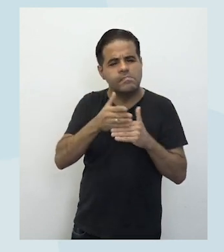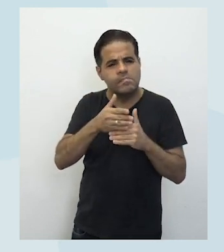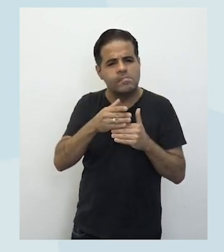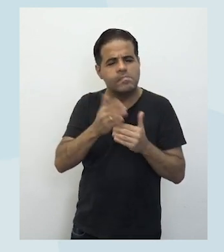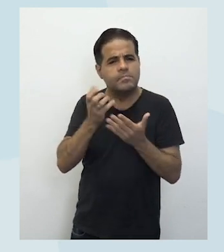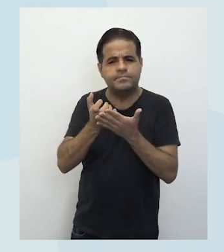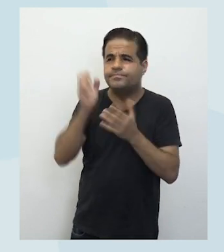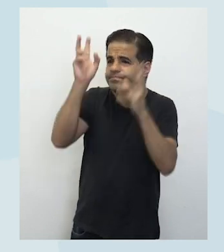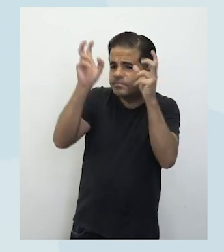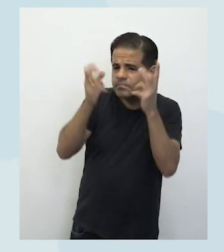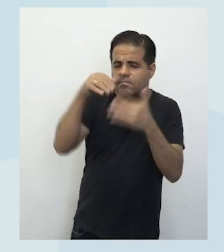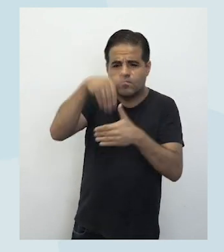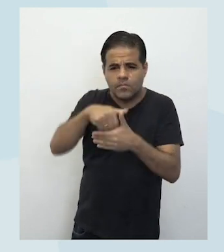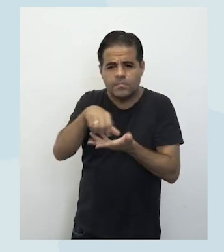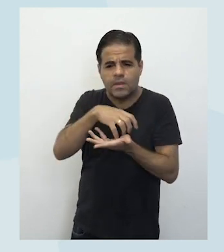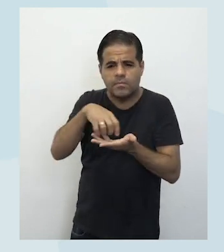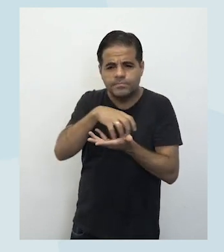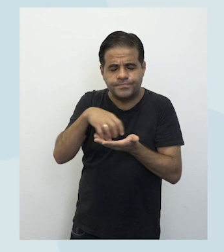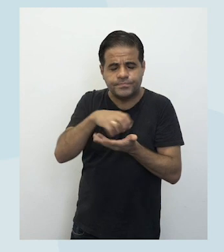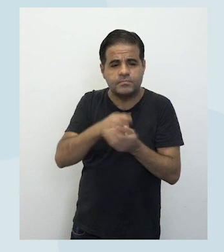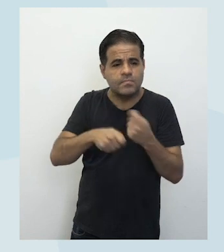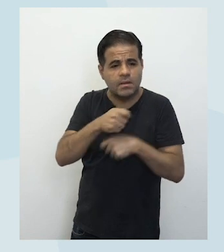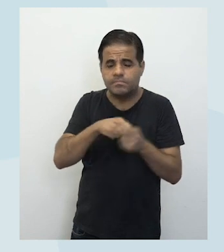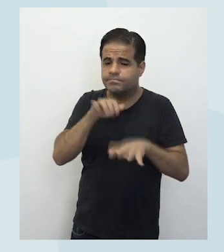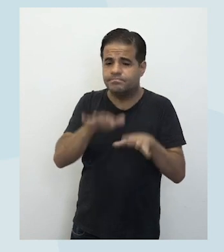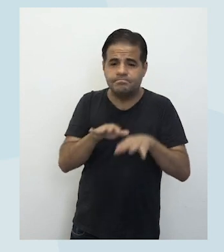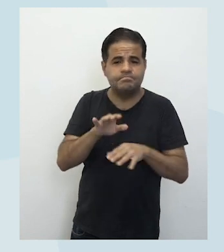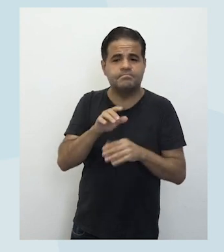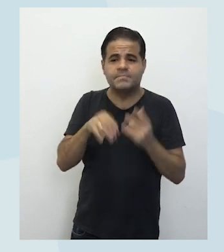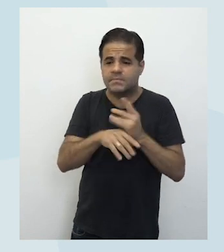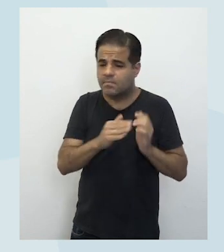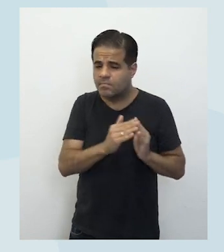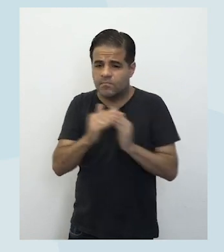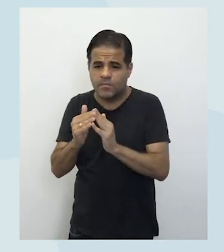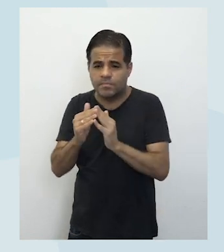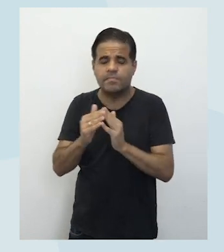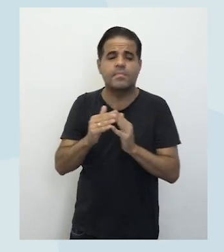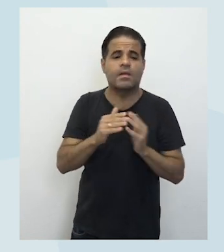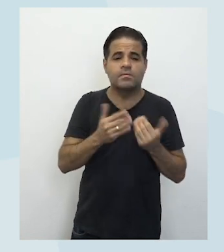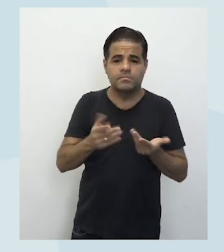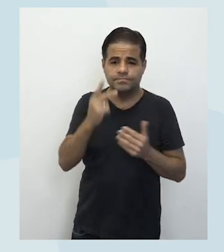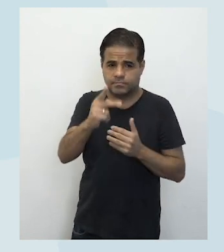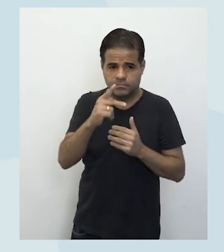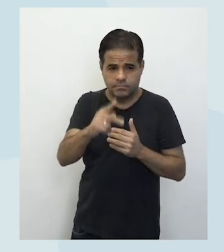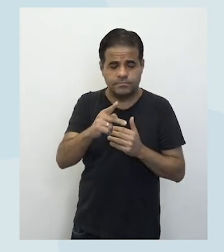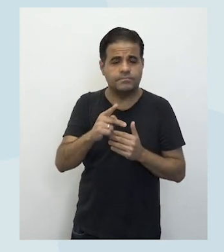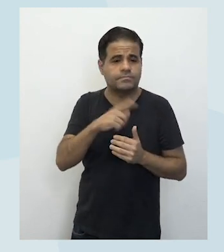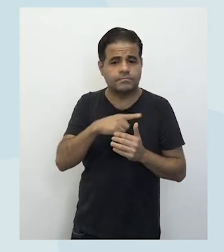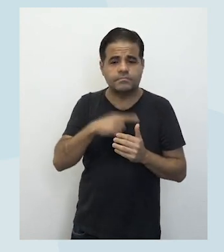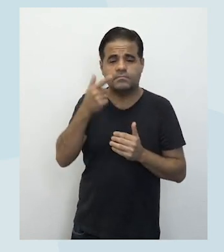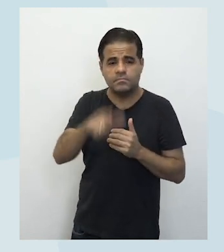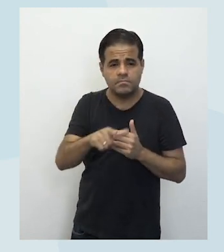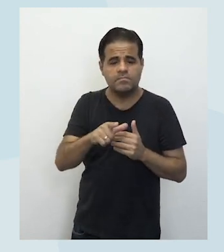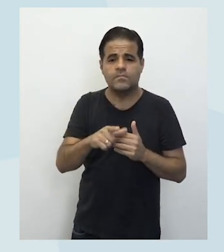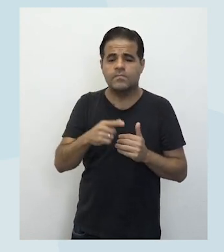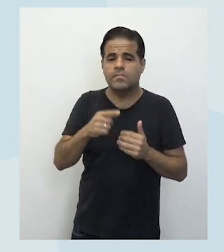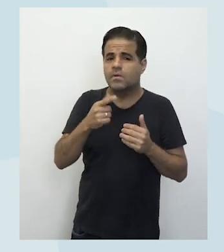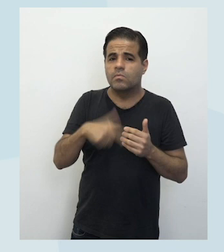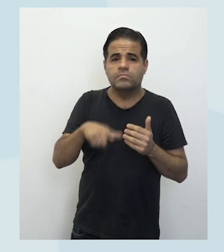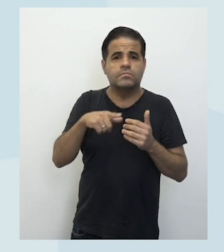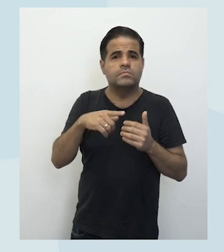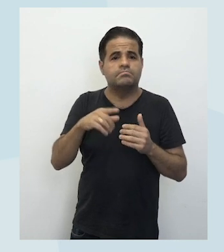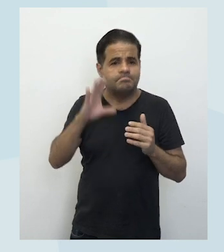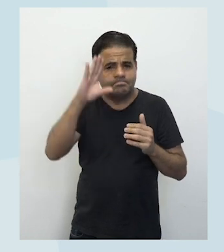um status dentro de um setor da economia e às vezes a cidade vizinha, o município vizinho ao seu tem uma outra, né, um